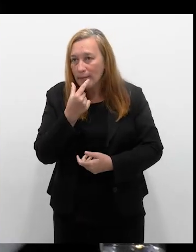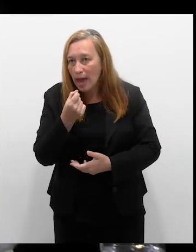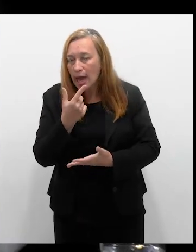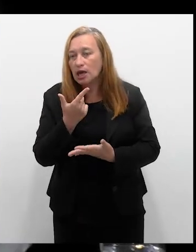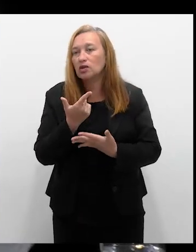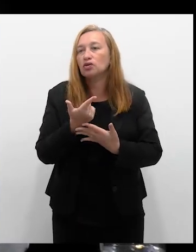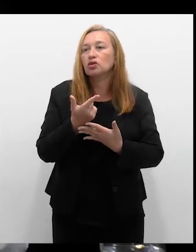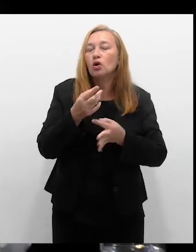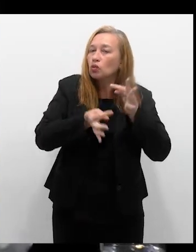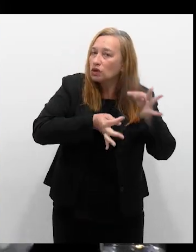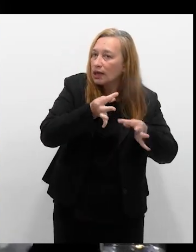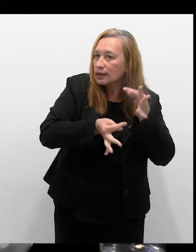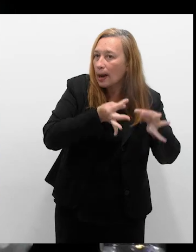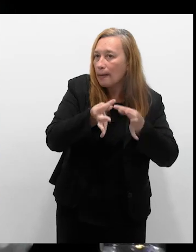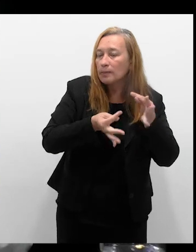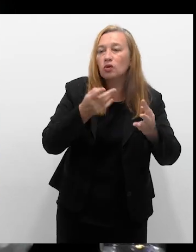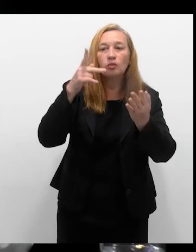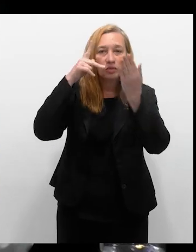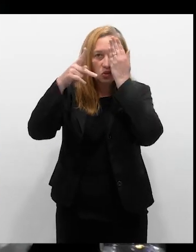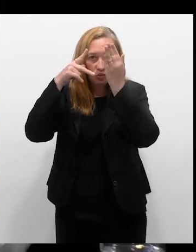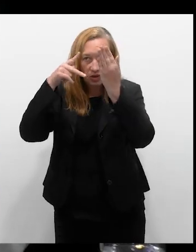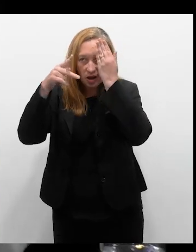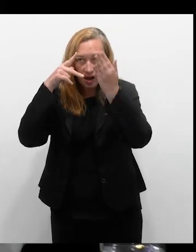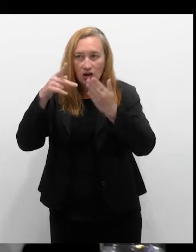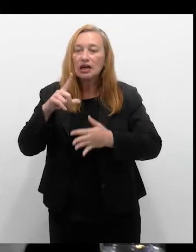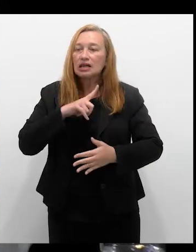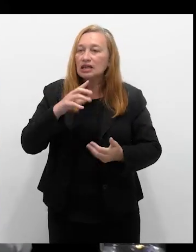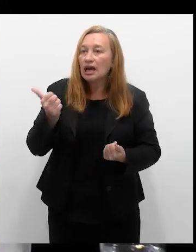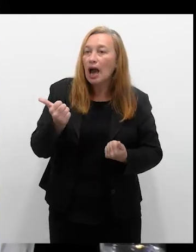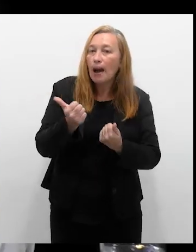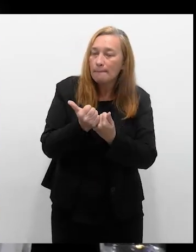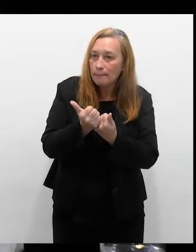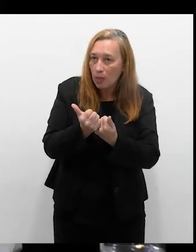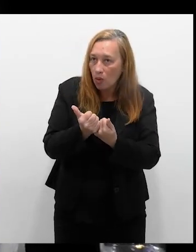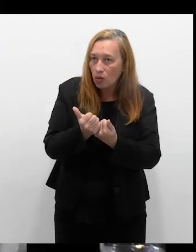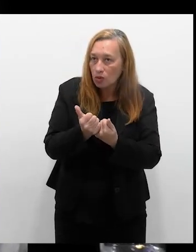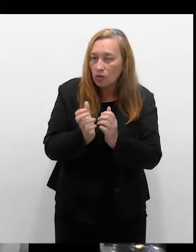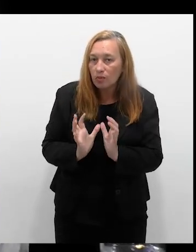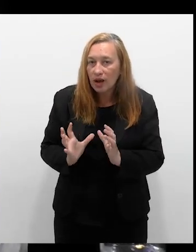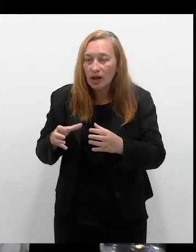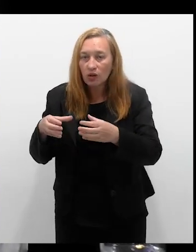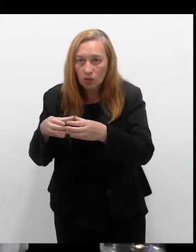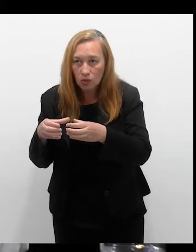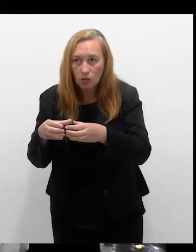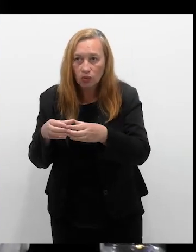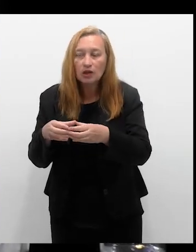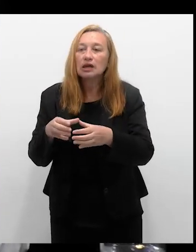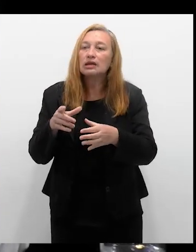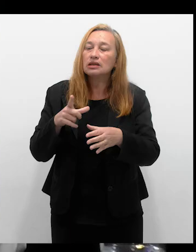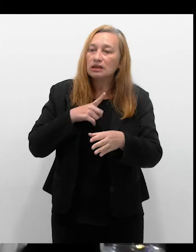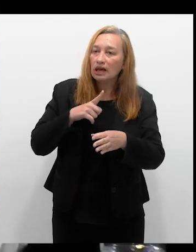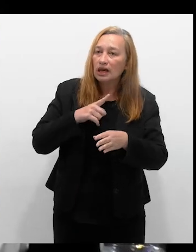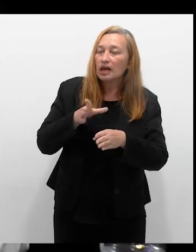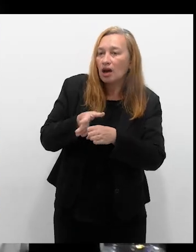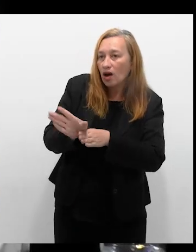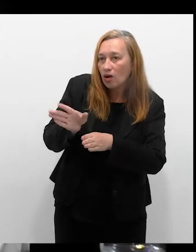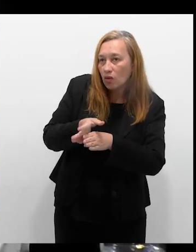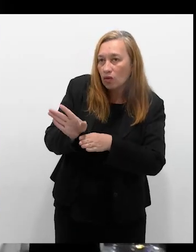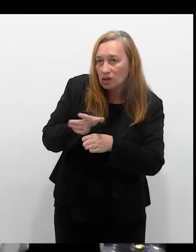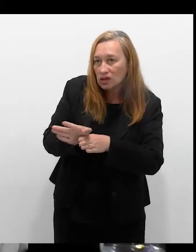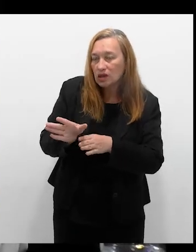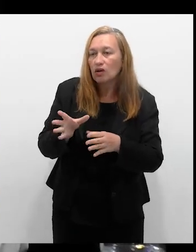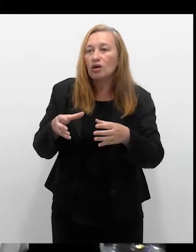medicamentoso, que faz o tratamento psicoterápico, que tem apoio para sua rede de apoio, né? Tem auxílio de